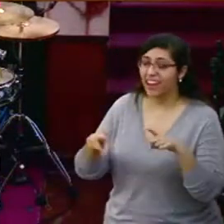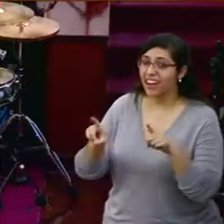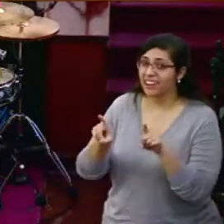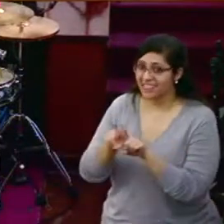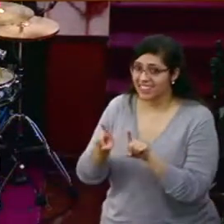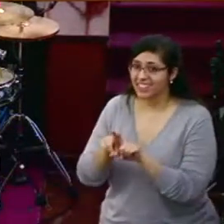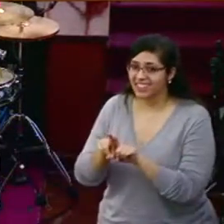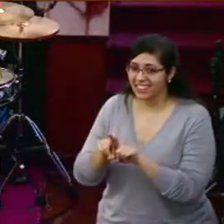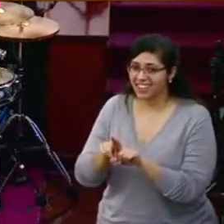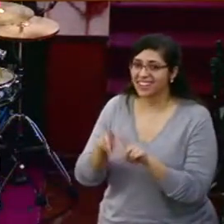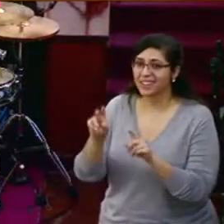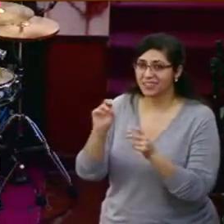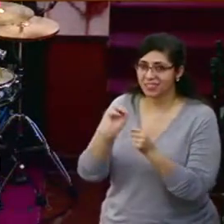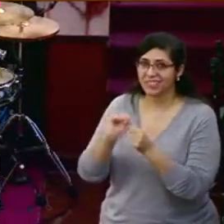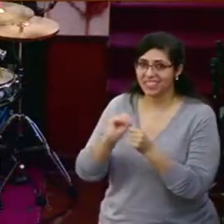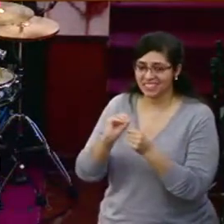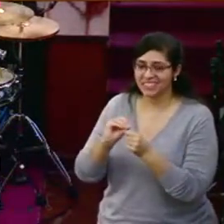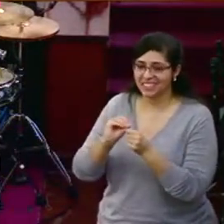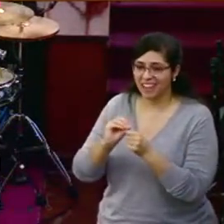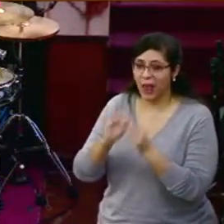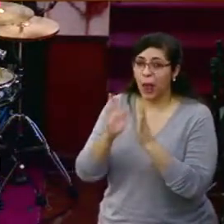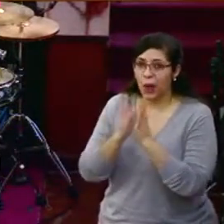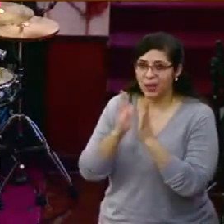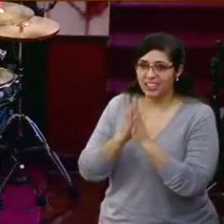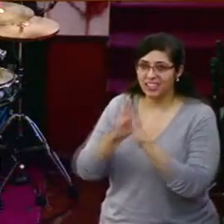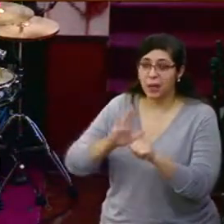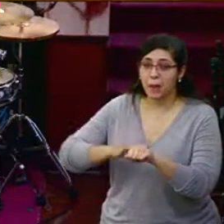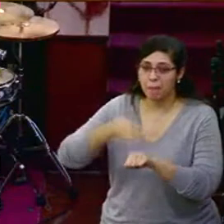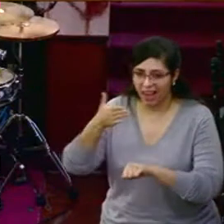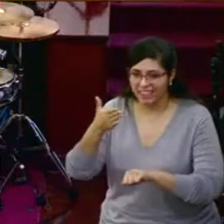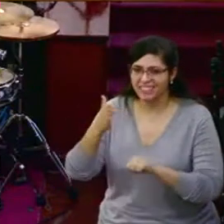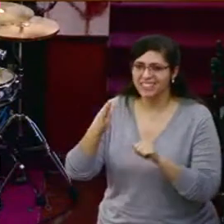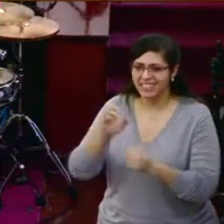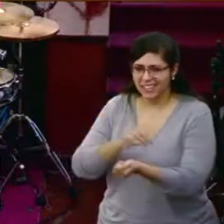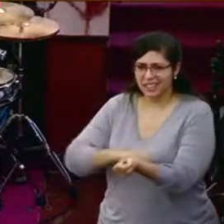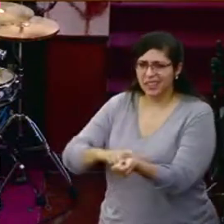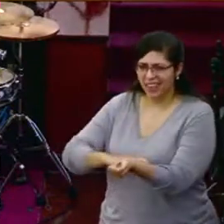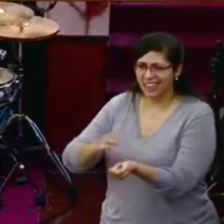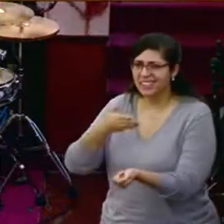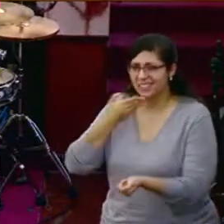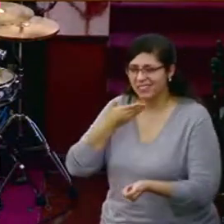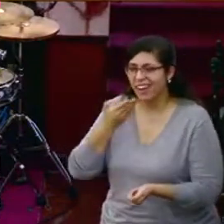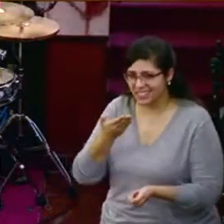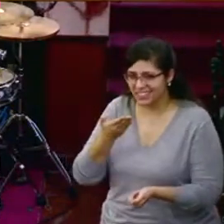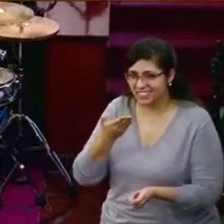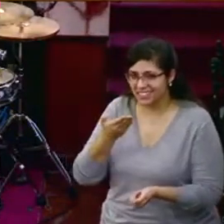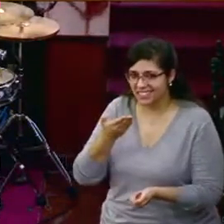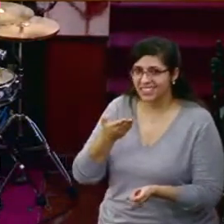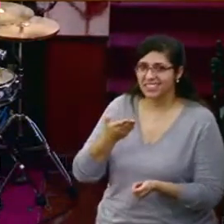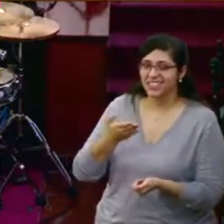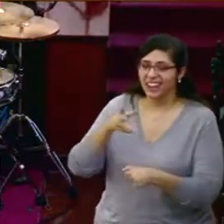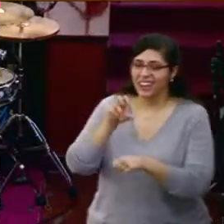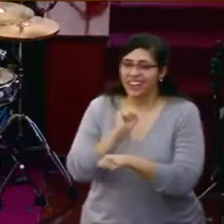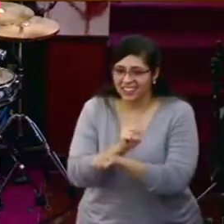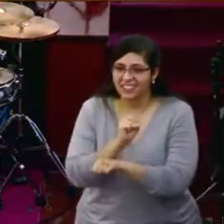que ela fez essa oração por mais veios que apareçam facilmente esse essa deve ser a oração dela deve sempre